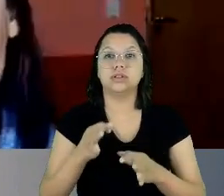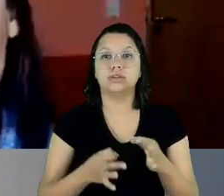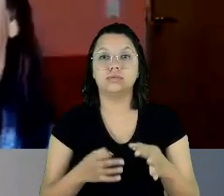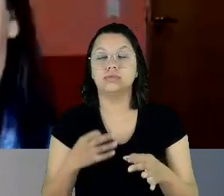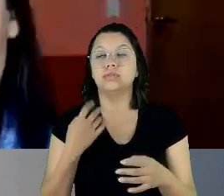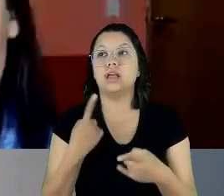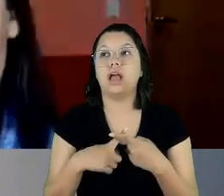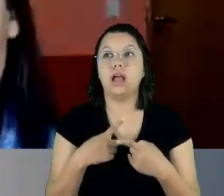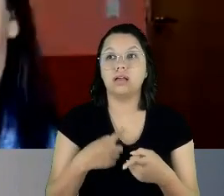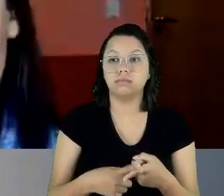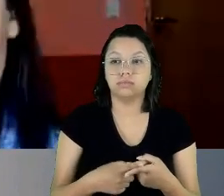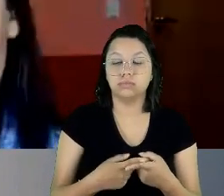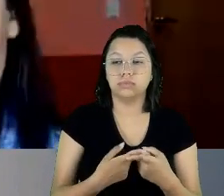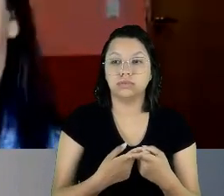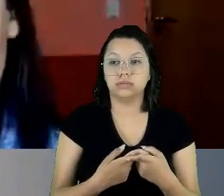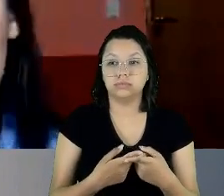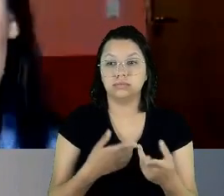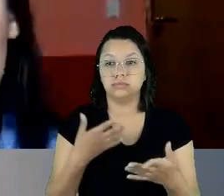isso, porque